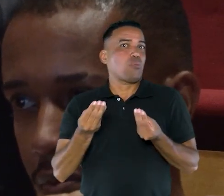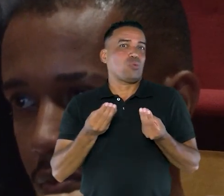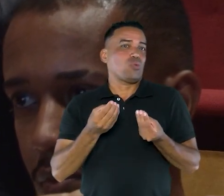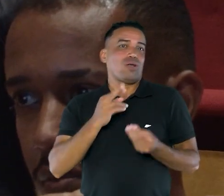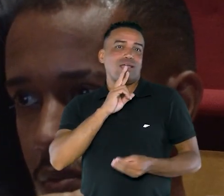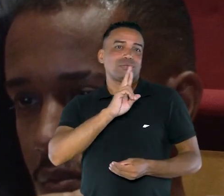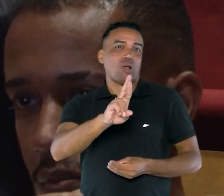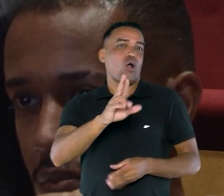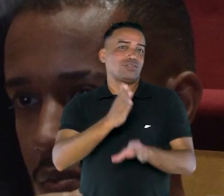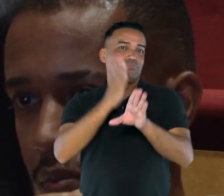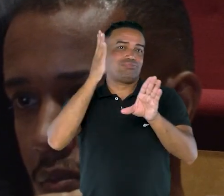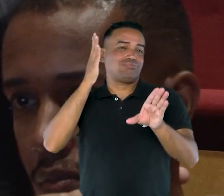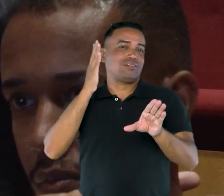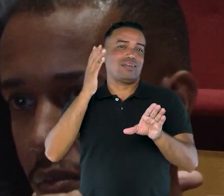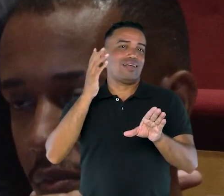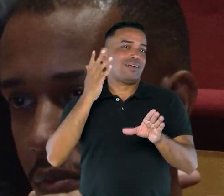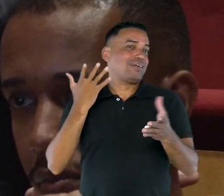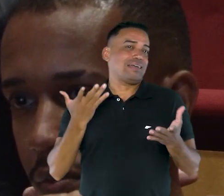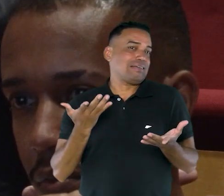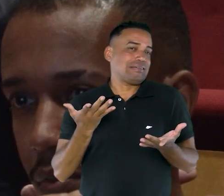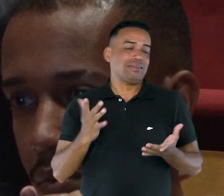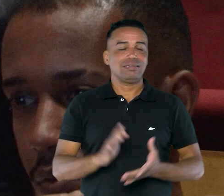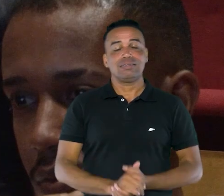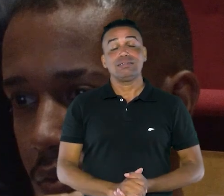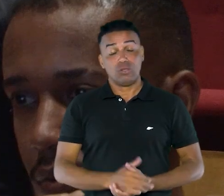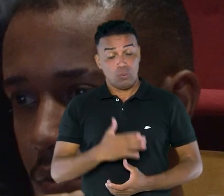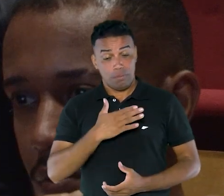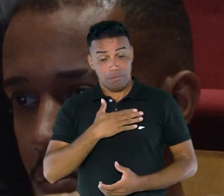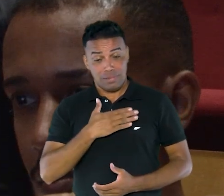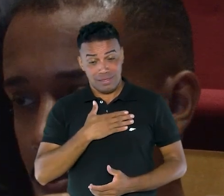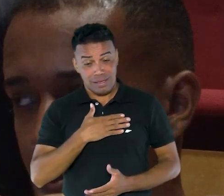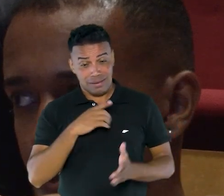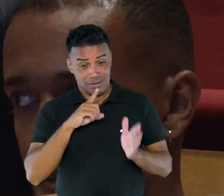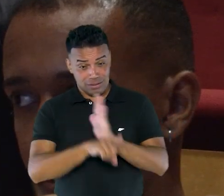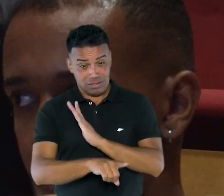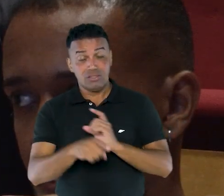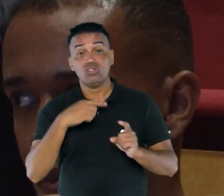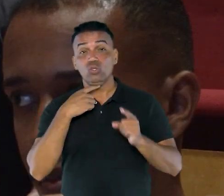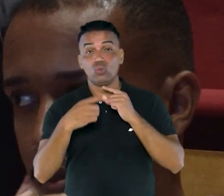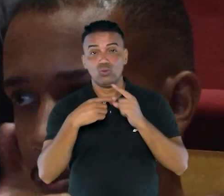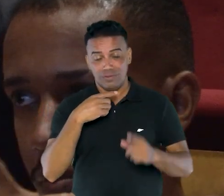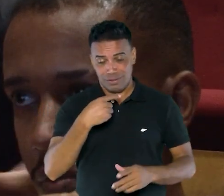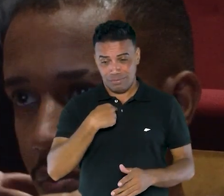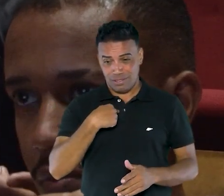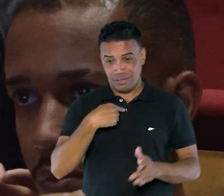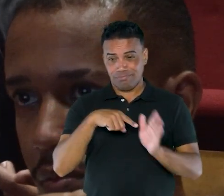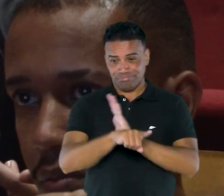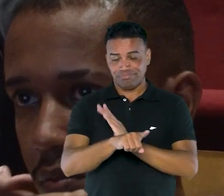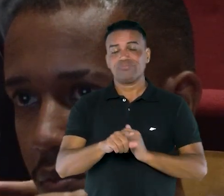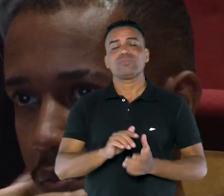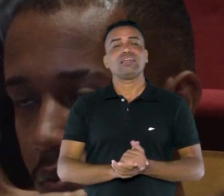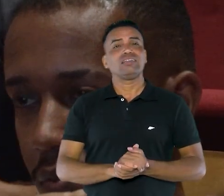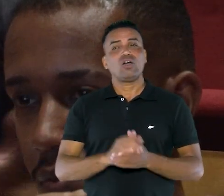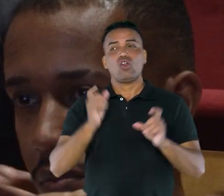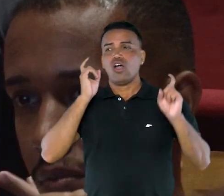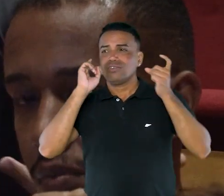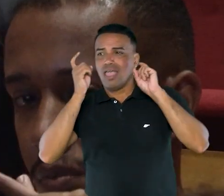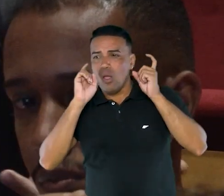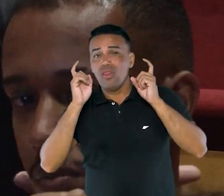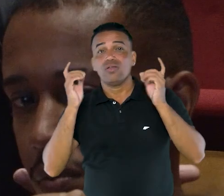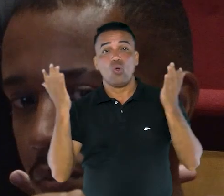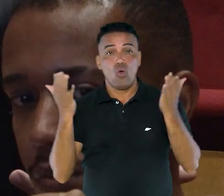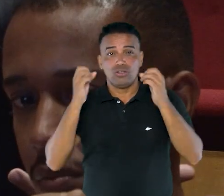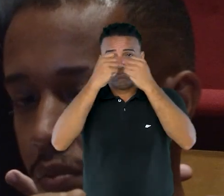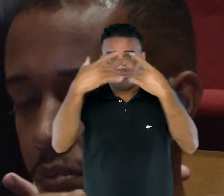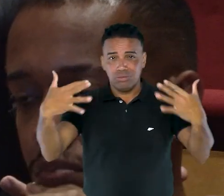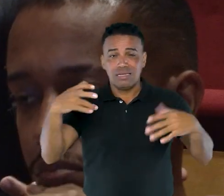situação. E aí a minha questão é, assim, parece que a gente que está reunido aqui, a gente que pensa sobre